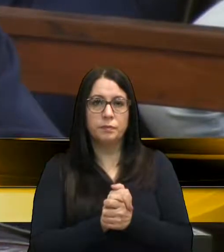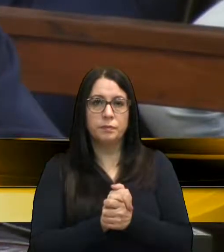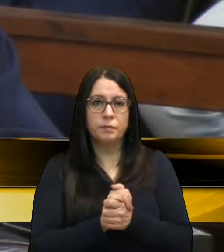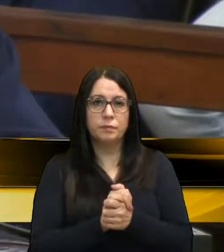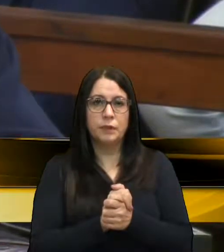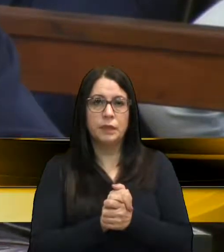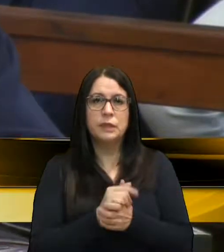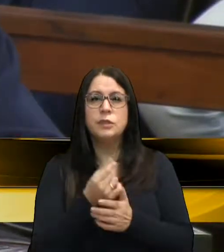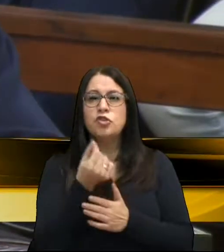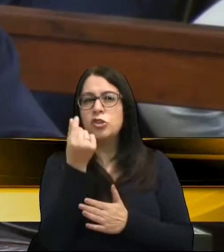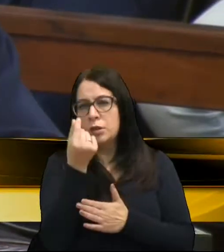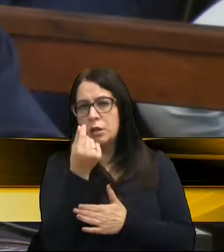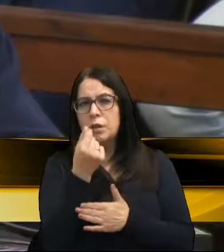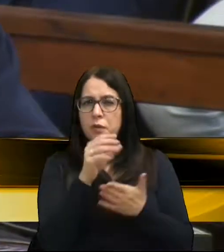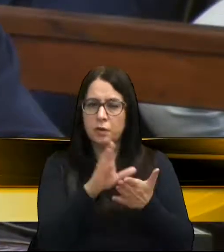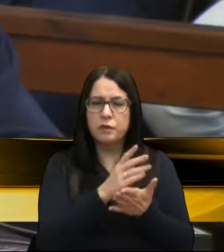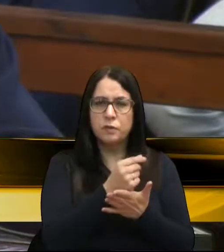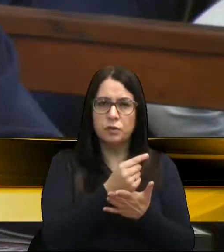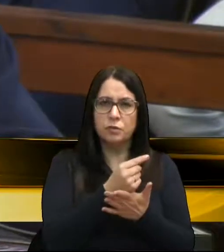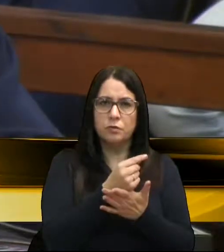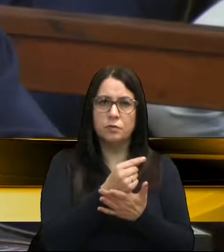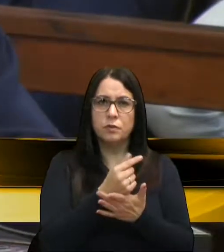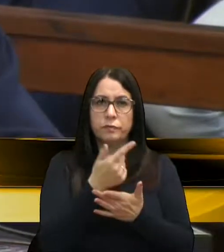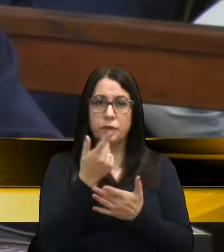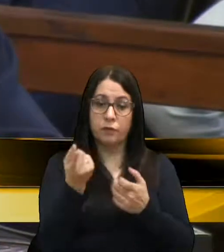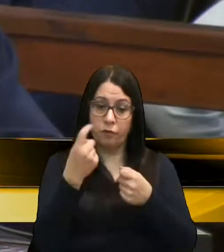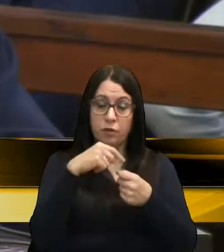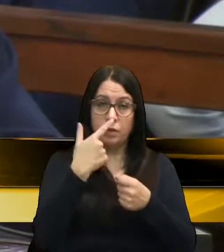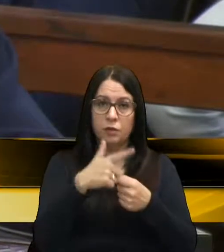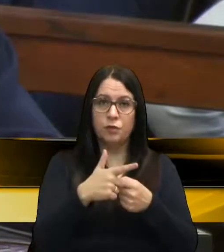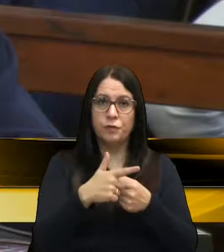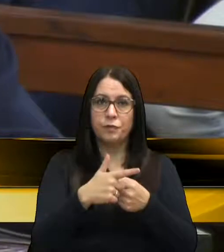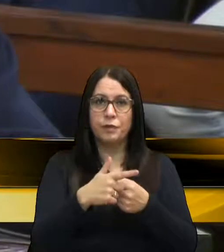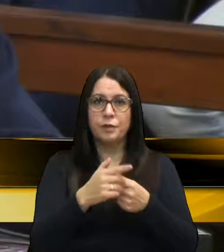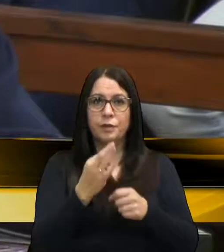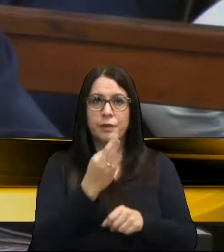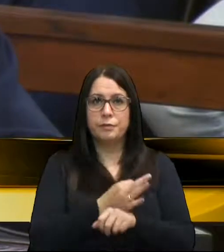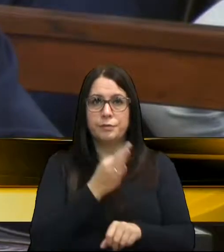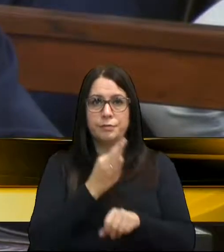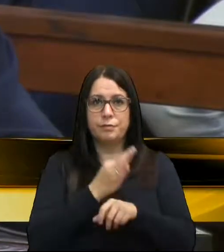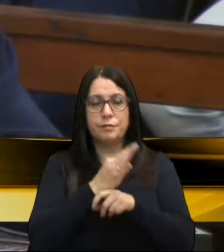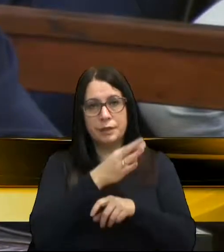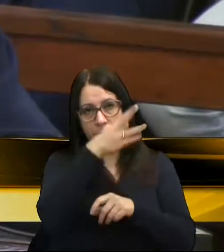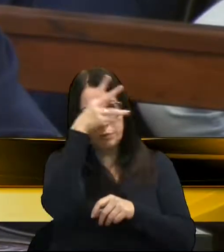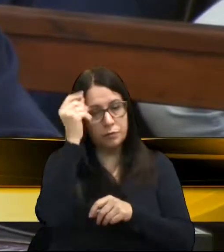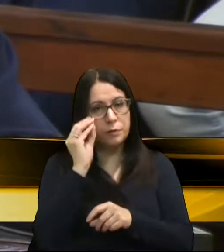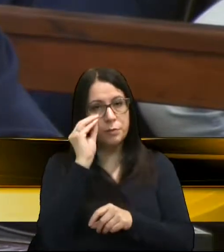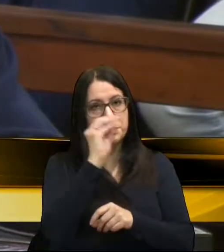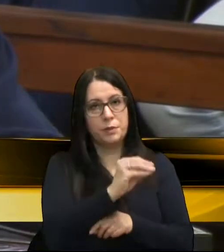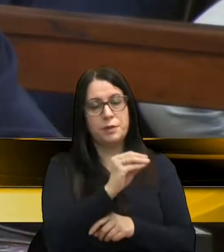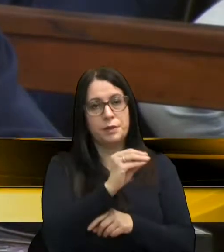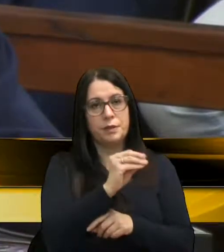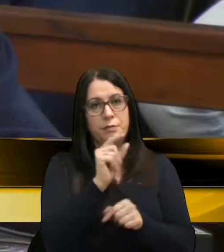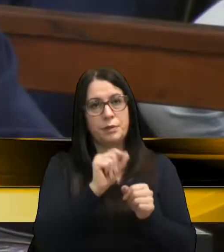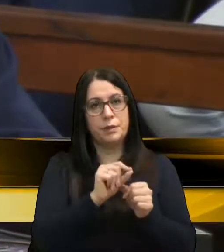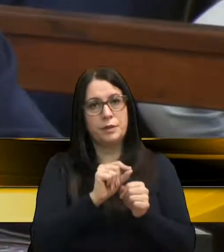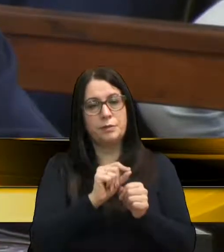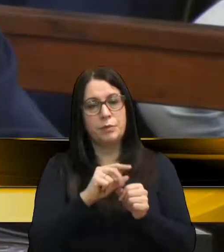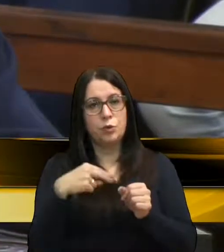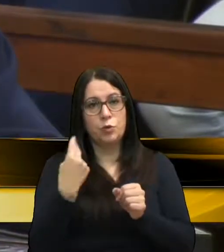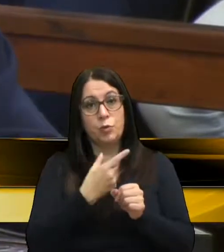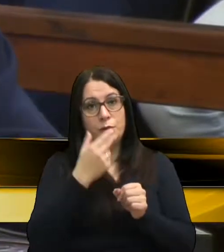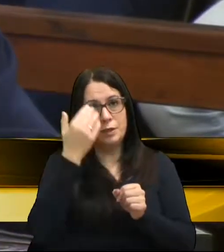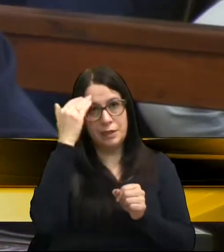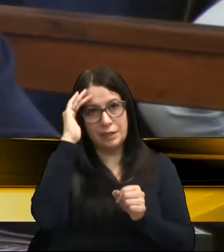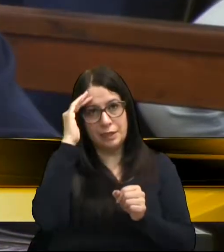estes valores investidos que vieram novamente com a teimosia do Executivo de colocar no gabinete para aquilo que a gente